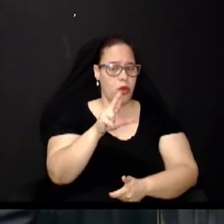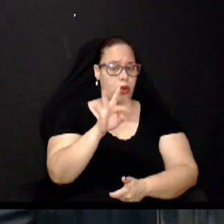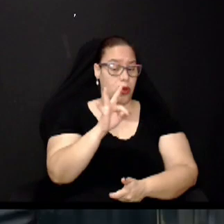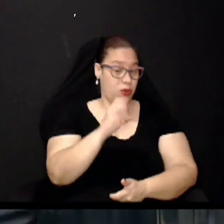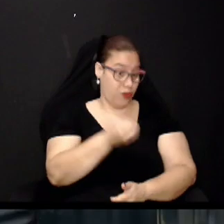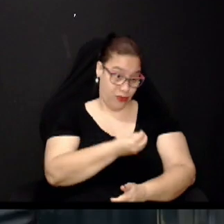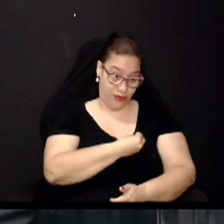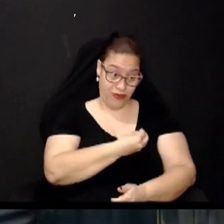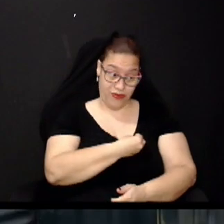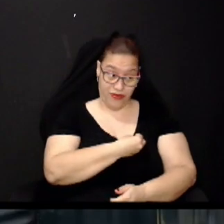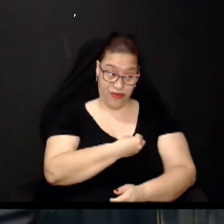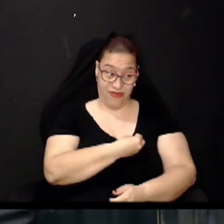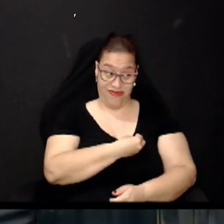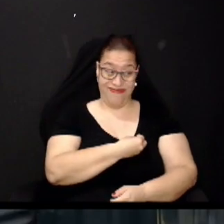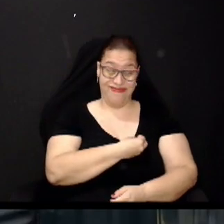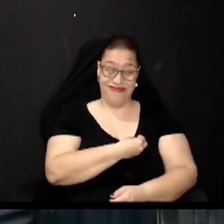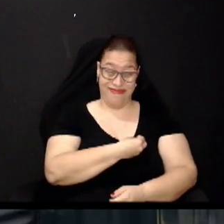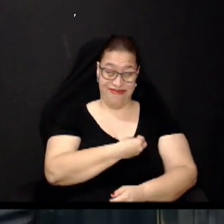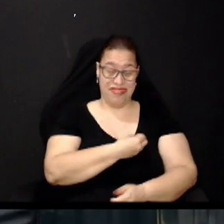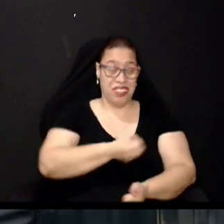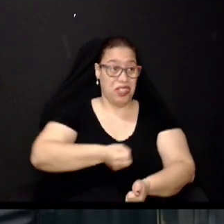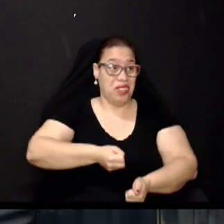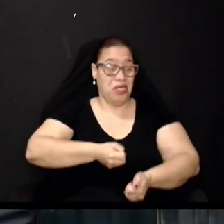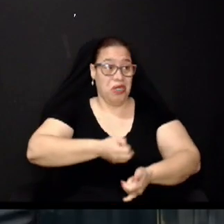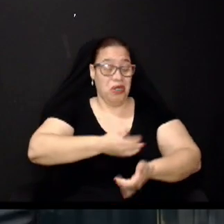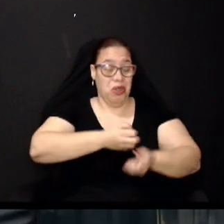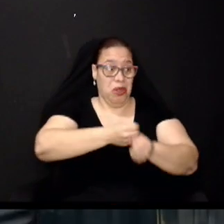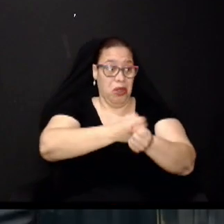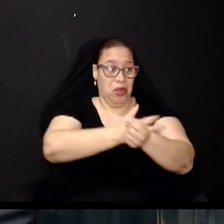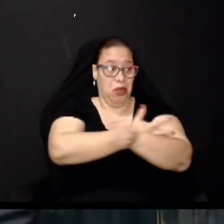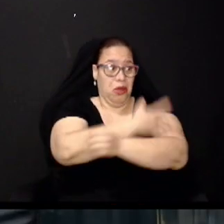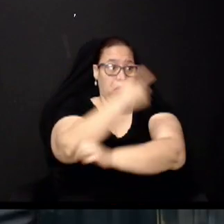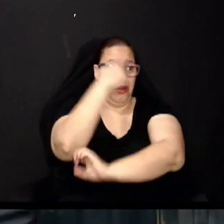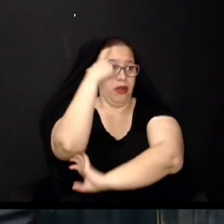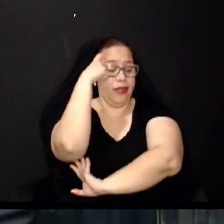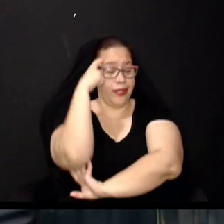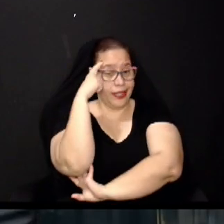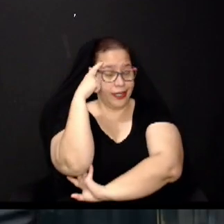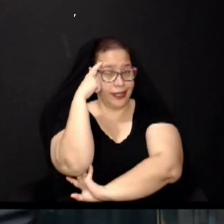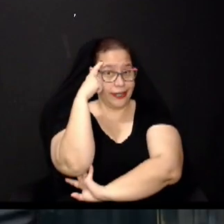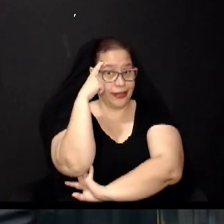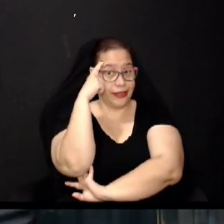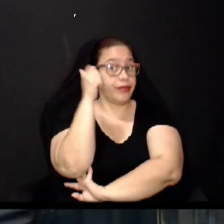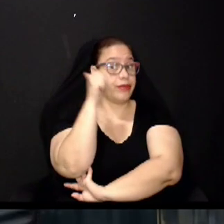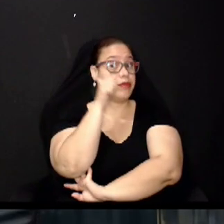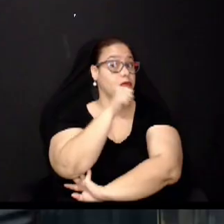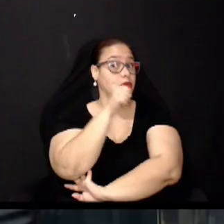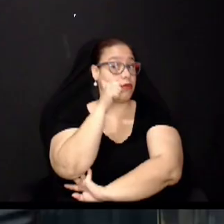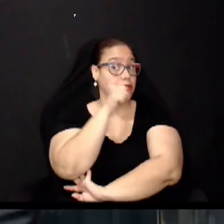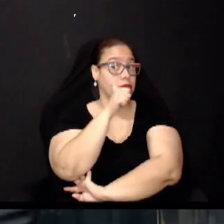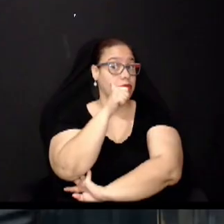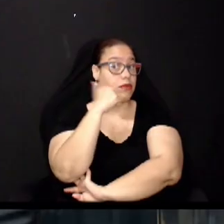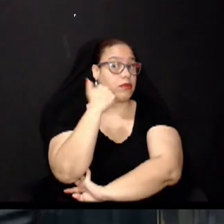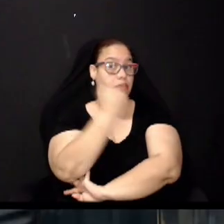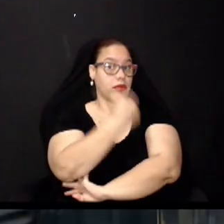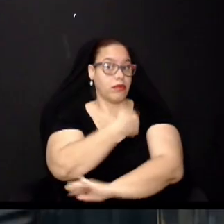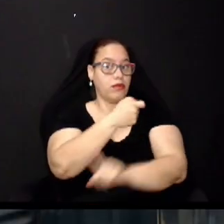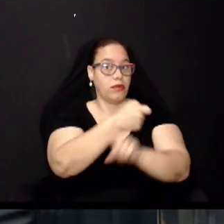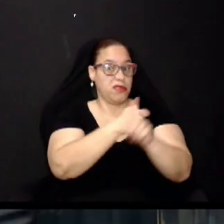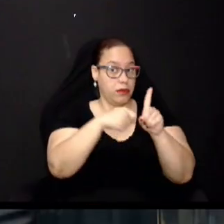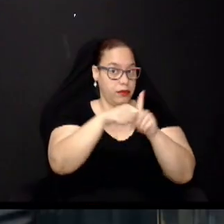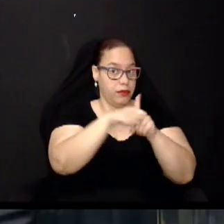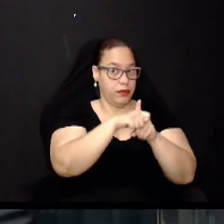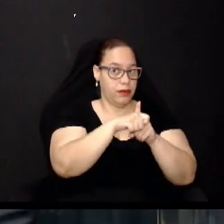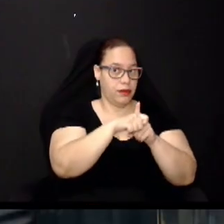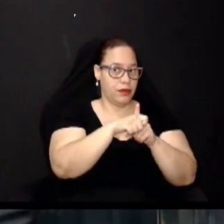suscita muitas emoções, né? E se a gente for pensar especificamente na mulher, na nossa sociedade